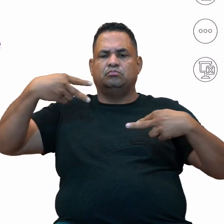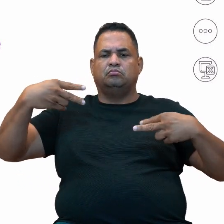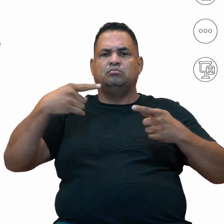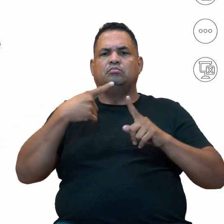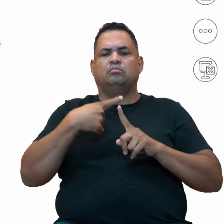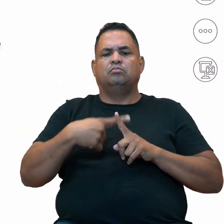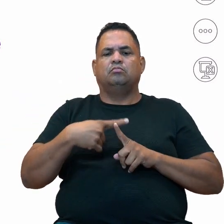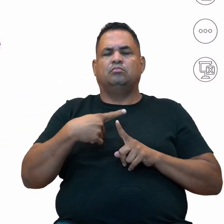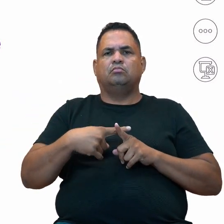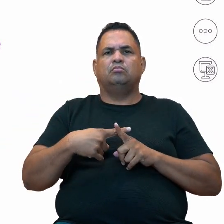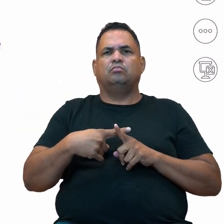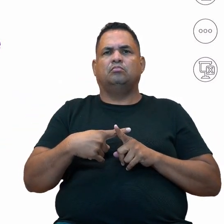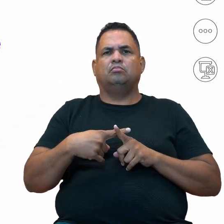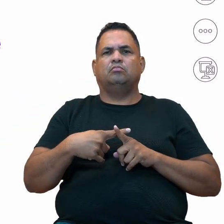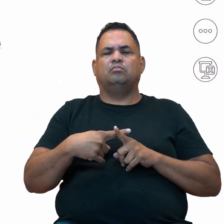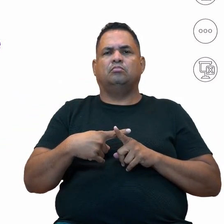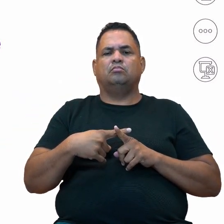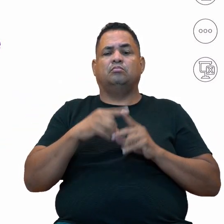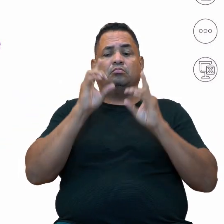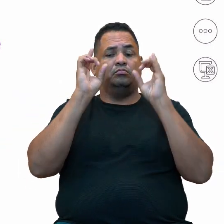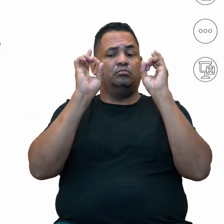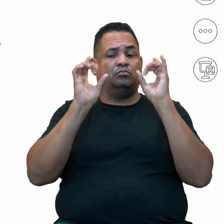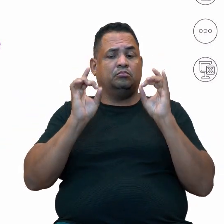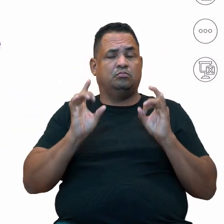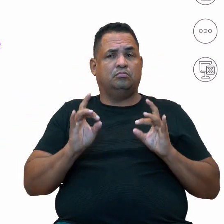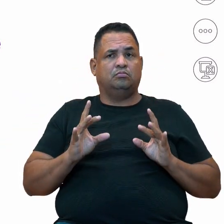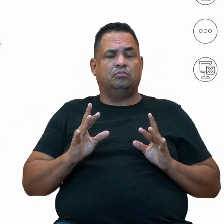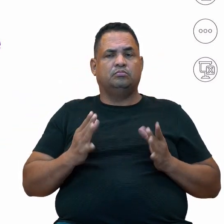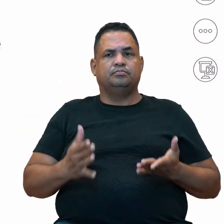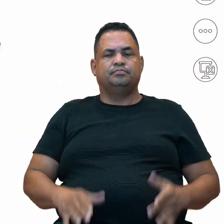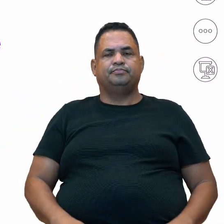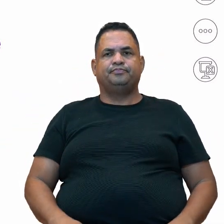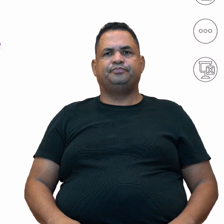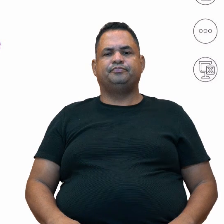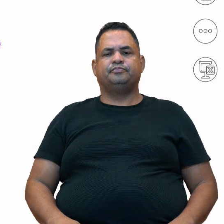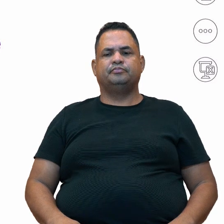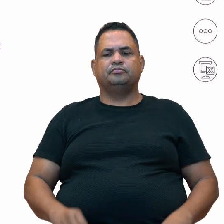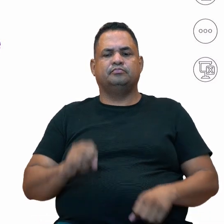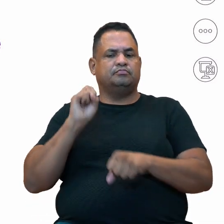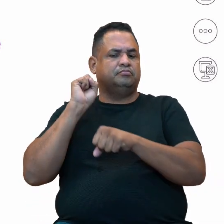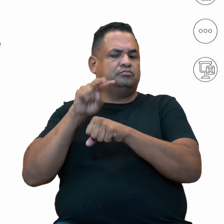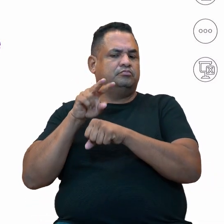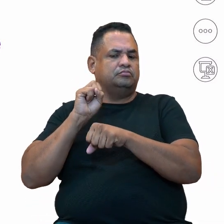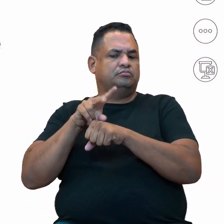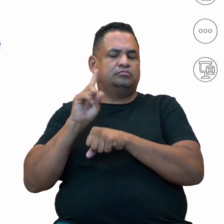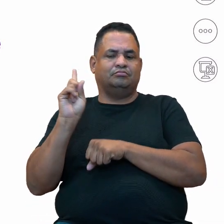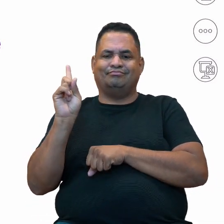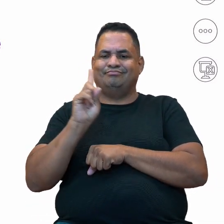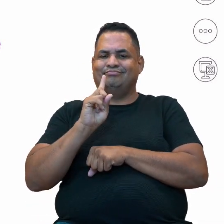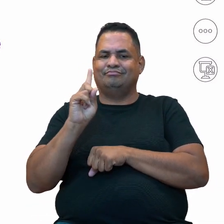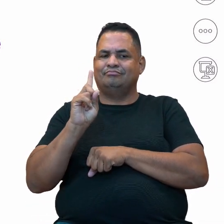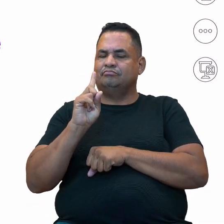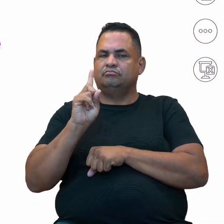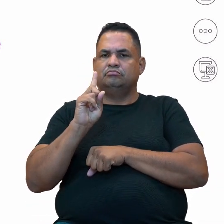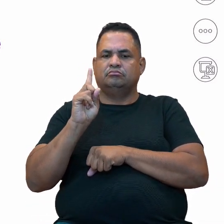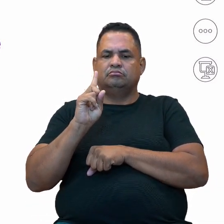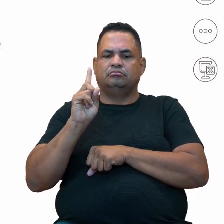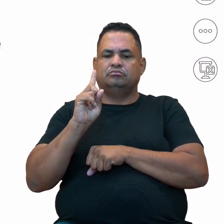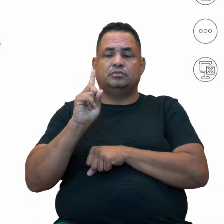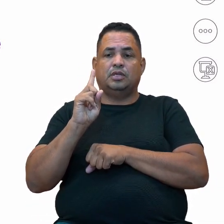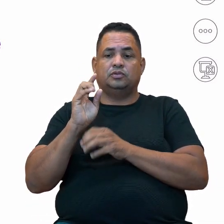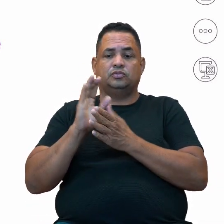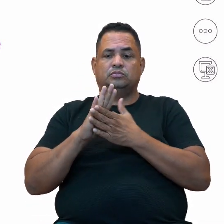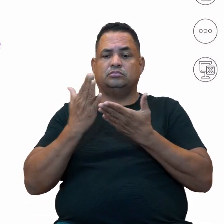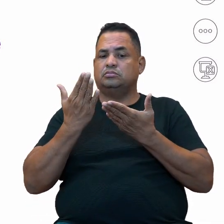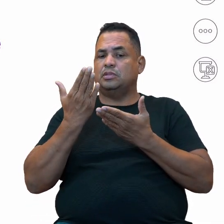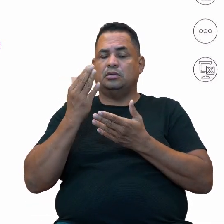quê? Um detalhe. Os vírus não são classificados, né? Não são considerados como